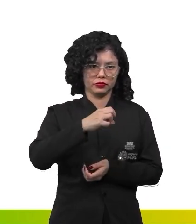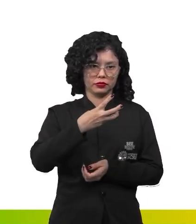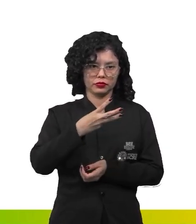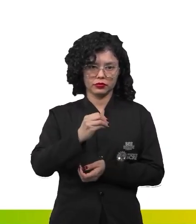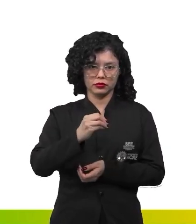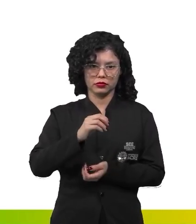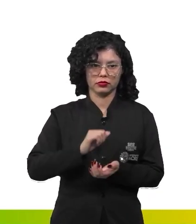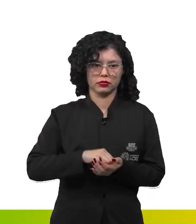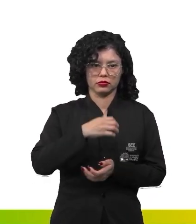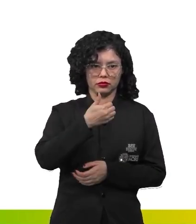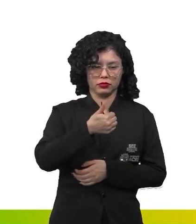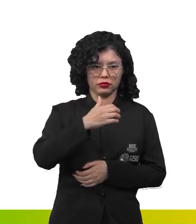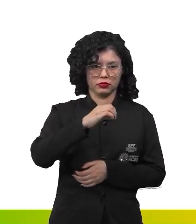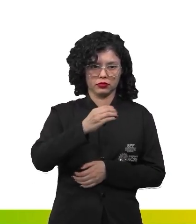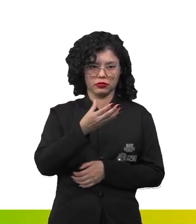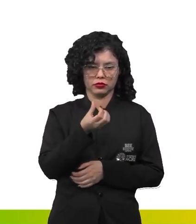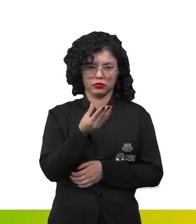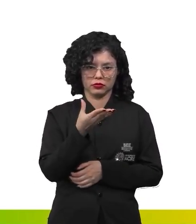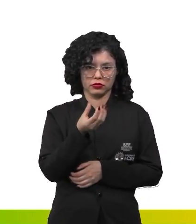1930,